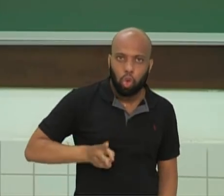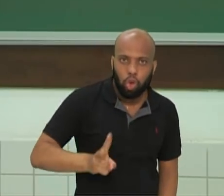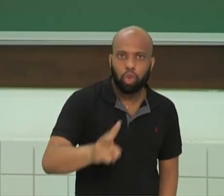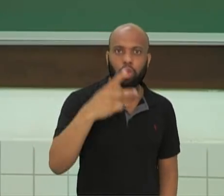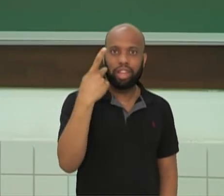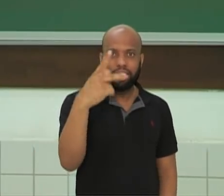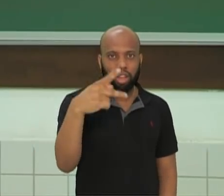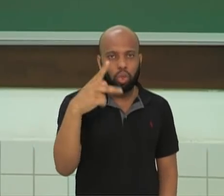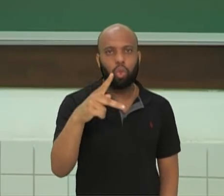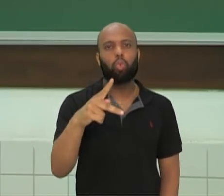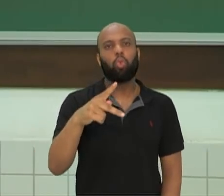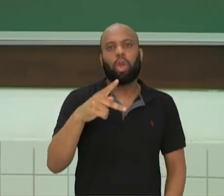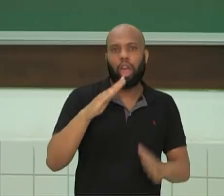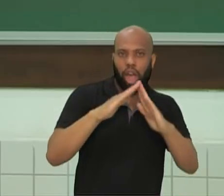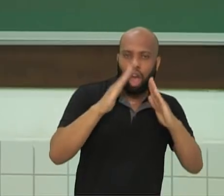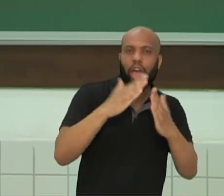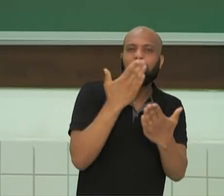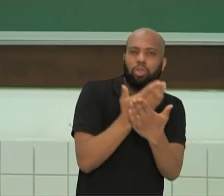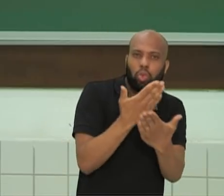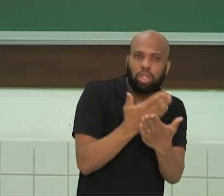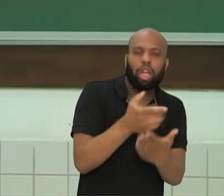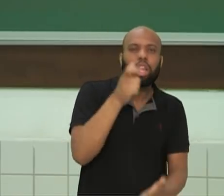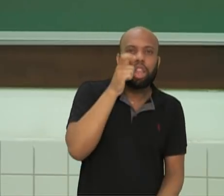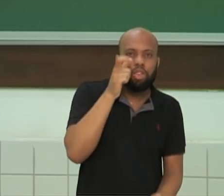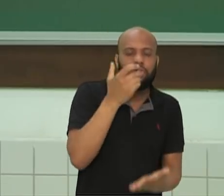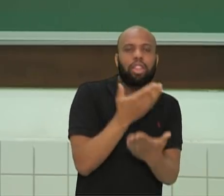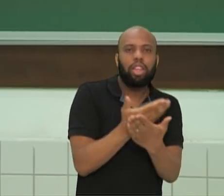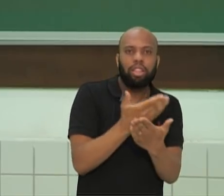continuem, né, estudando, vendo todas